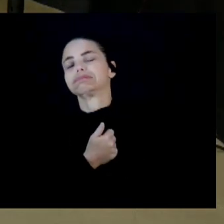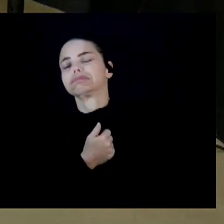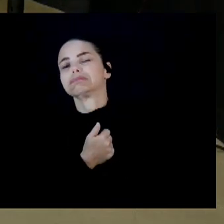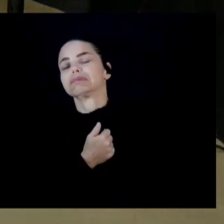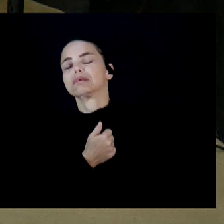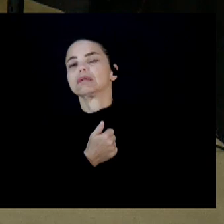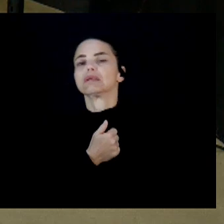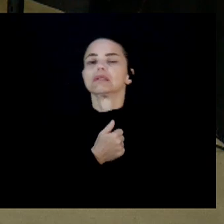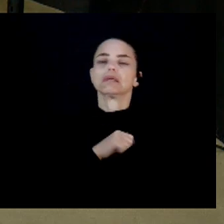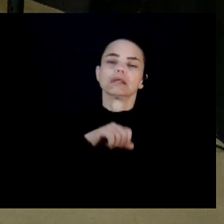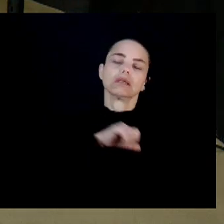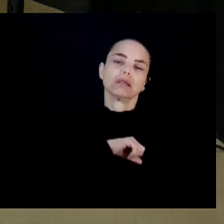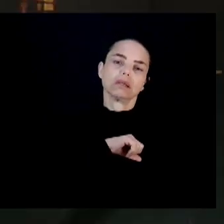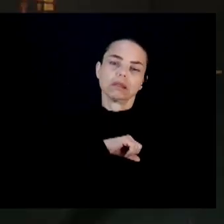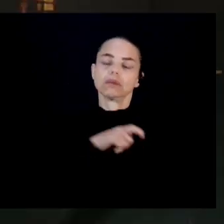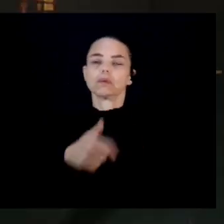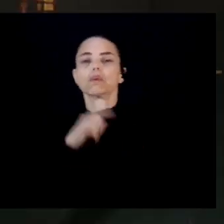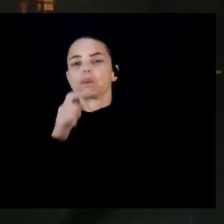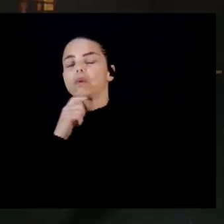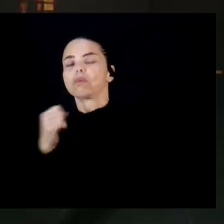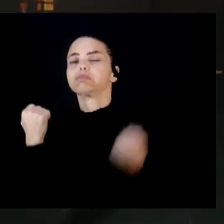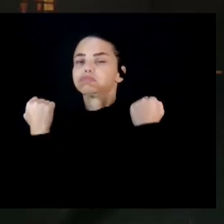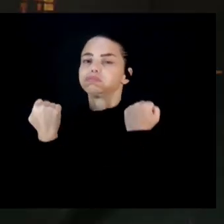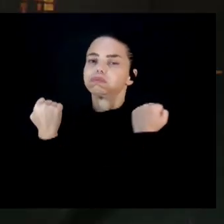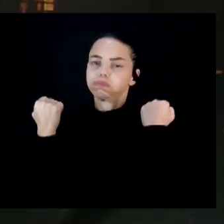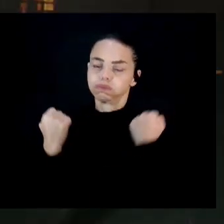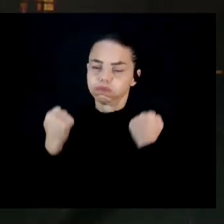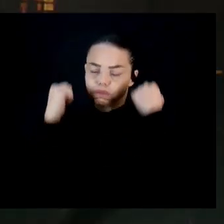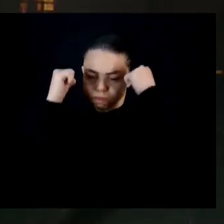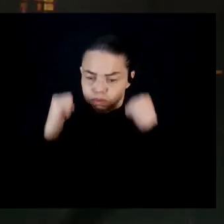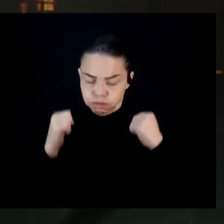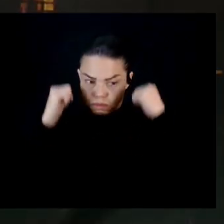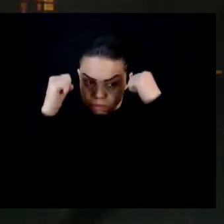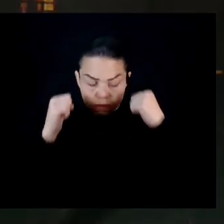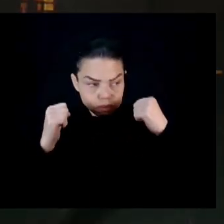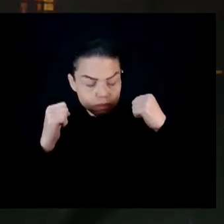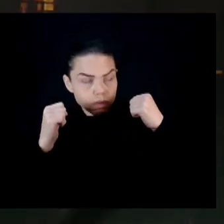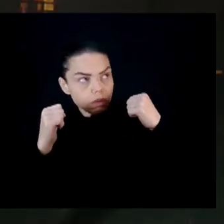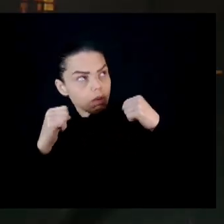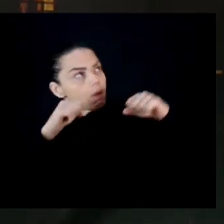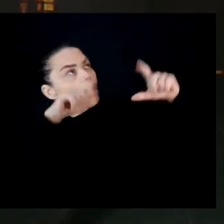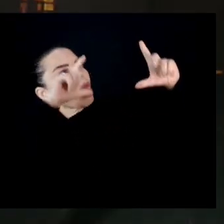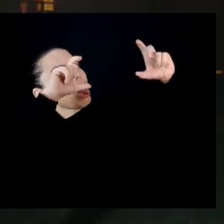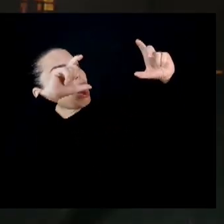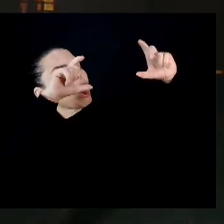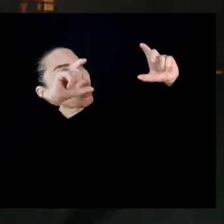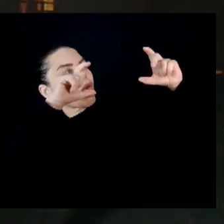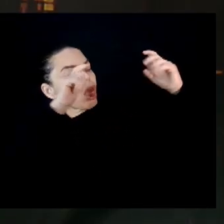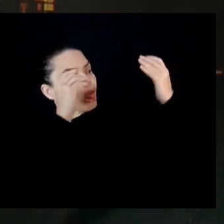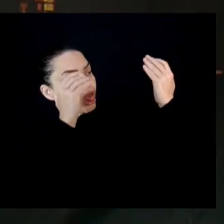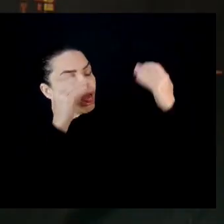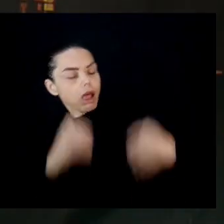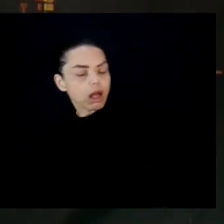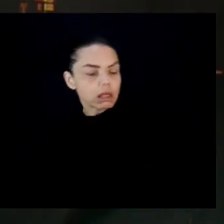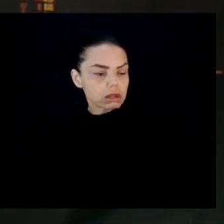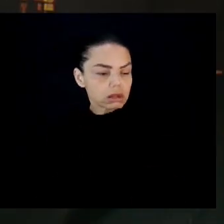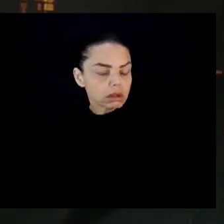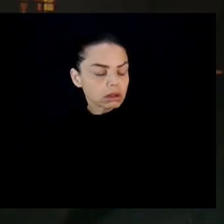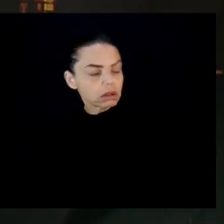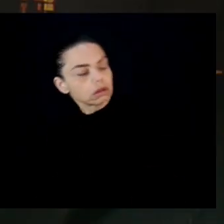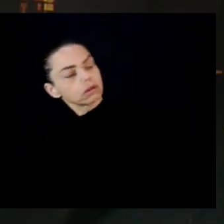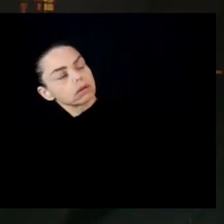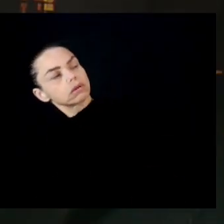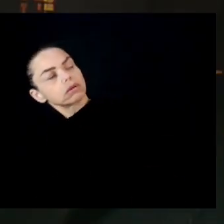academia, porque infelizmente a gente vai na academia, as pessoas estão mais tirando foto e reparando nos outros do que se exercitando,